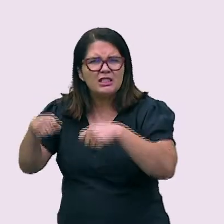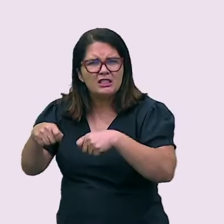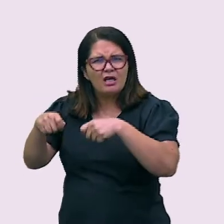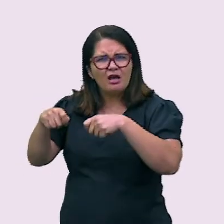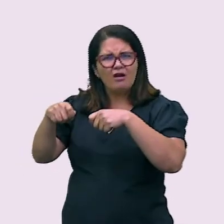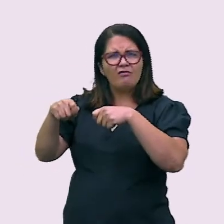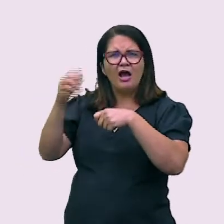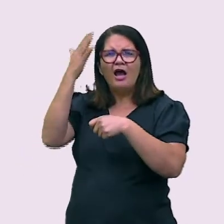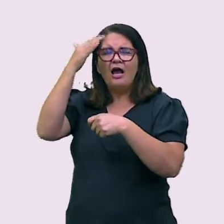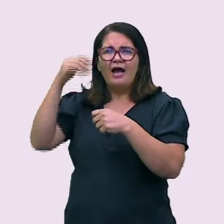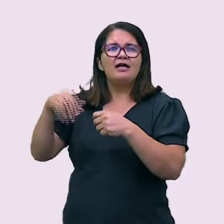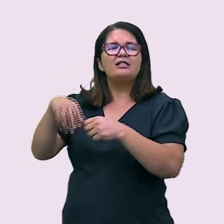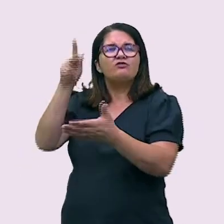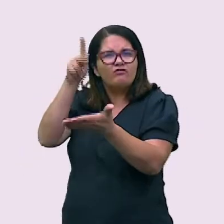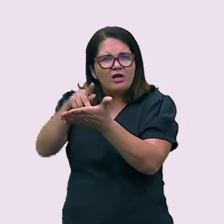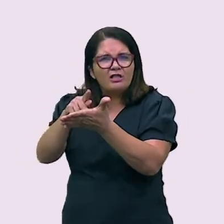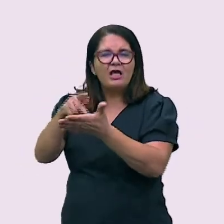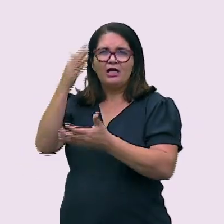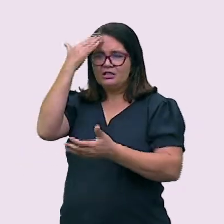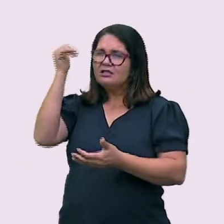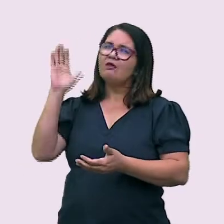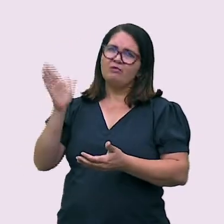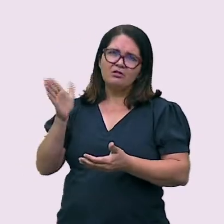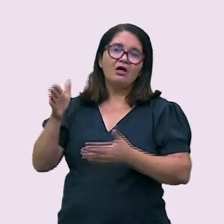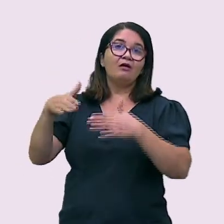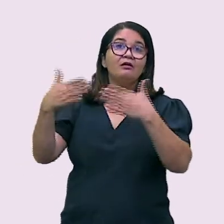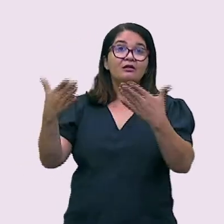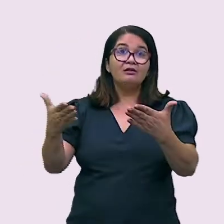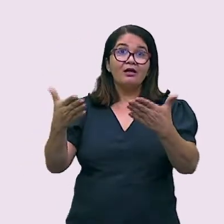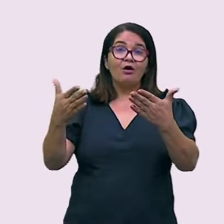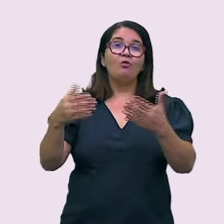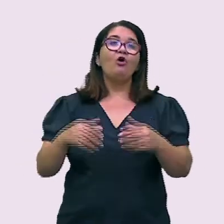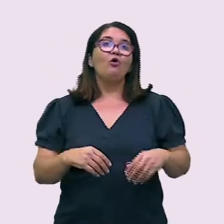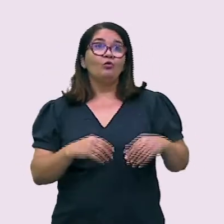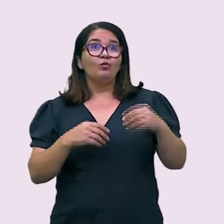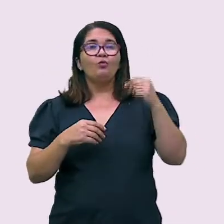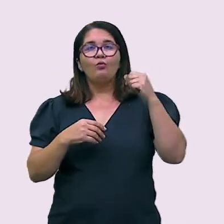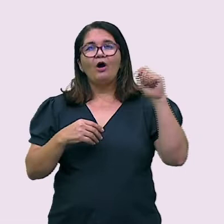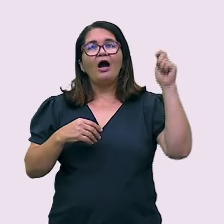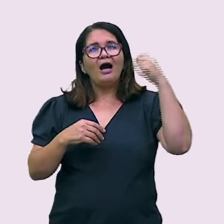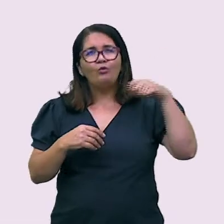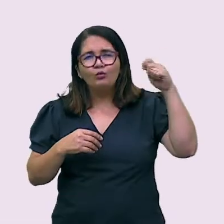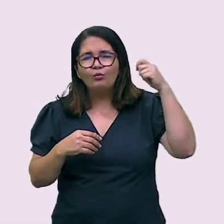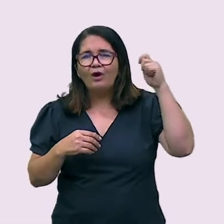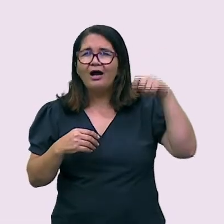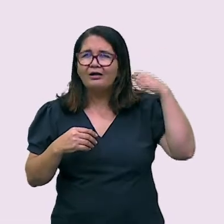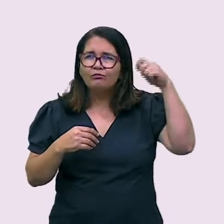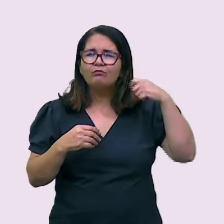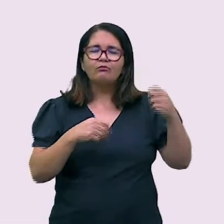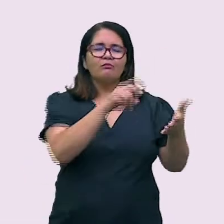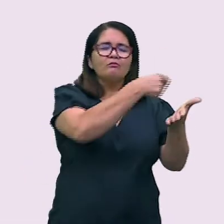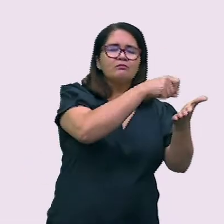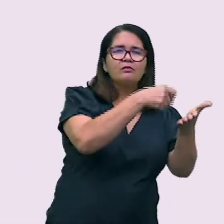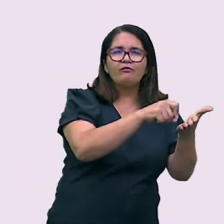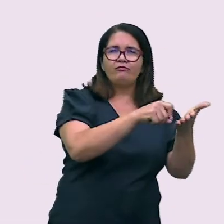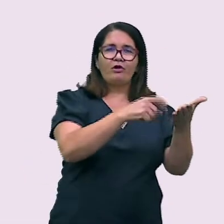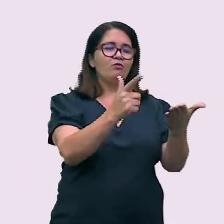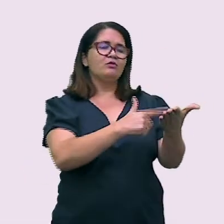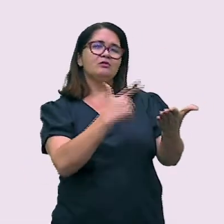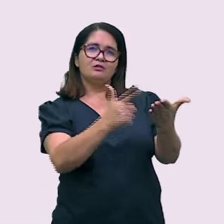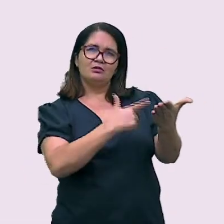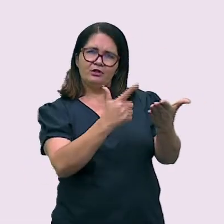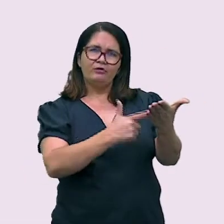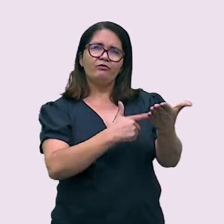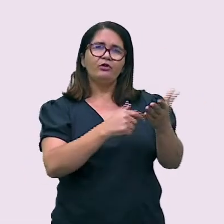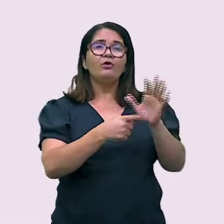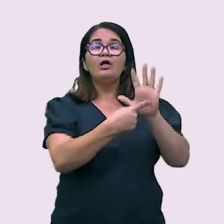do romance Dom Casmurro, escrito por Machado de Assis, utiliza a gradação descendente,